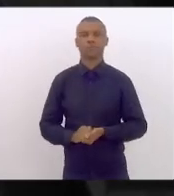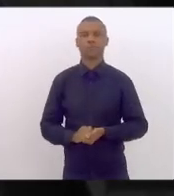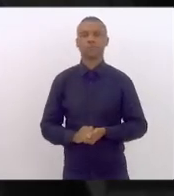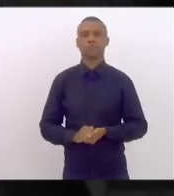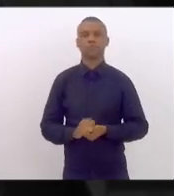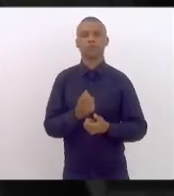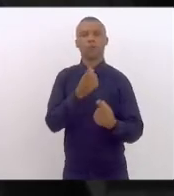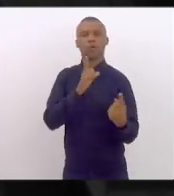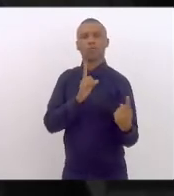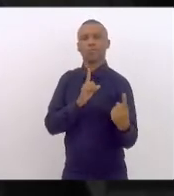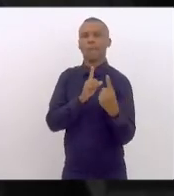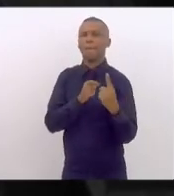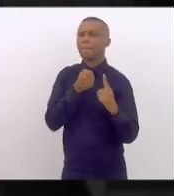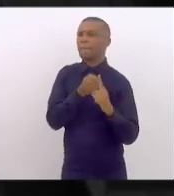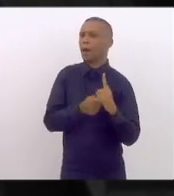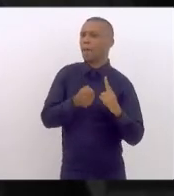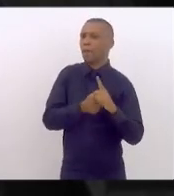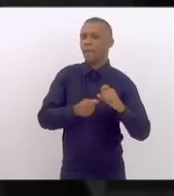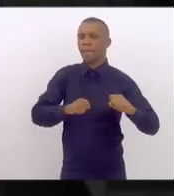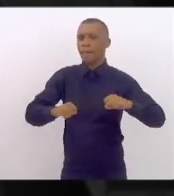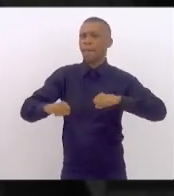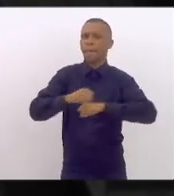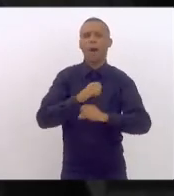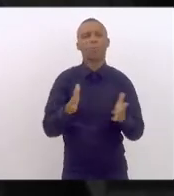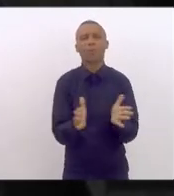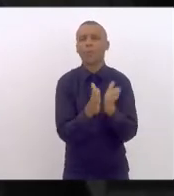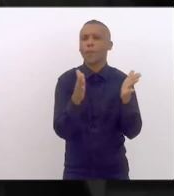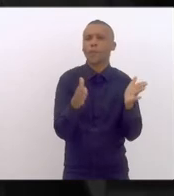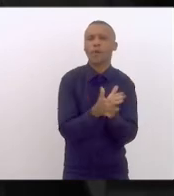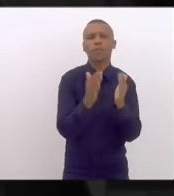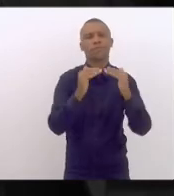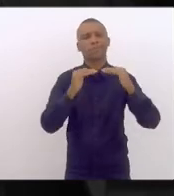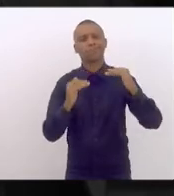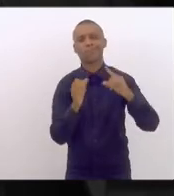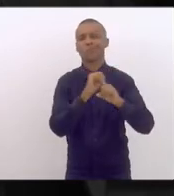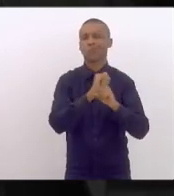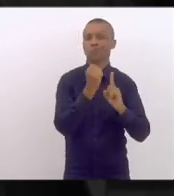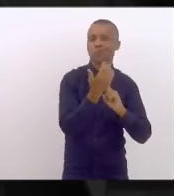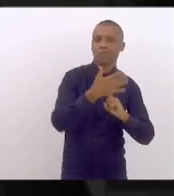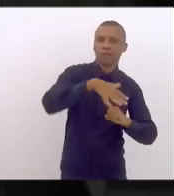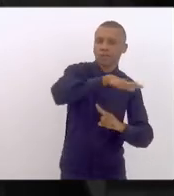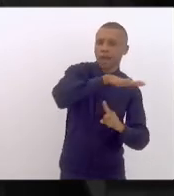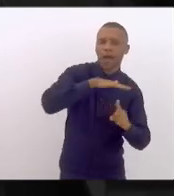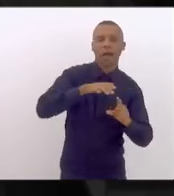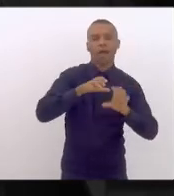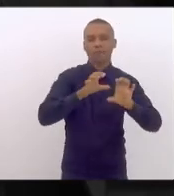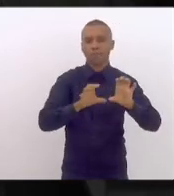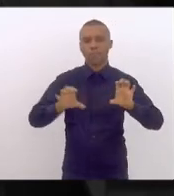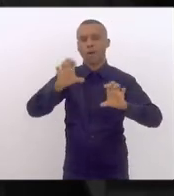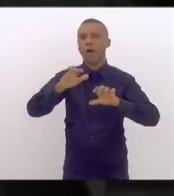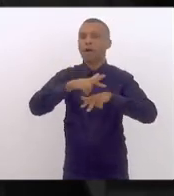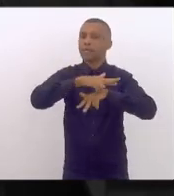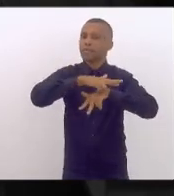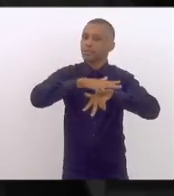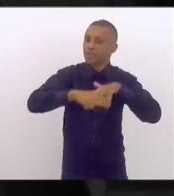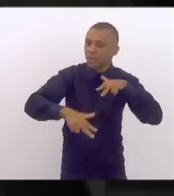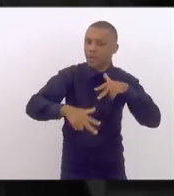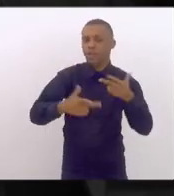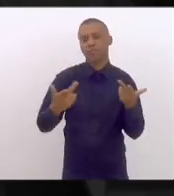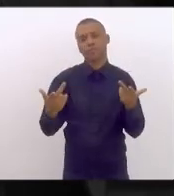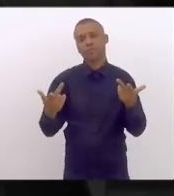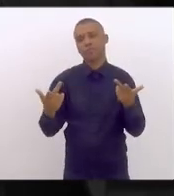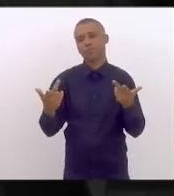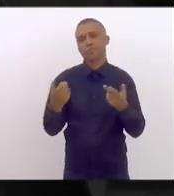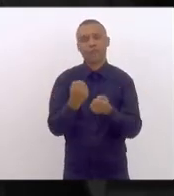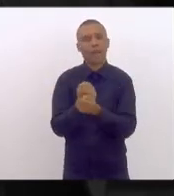o enfrentamento às desigualdades também quaisquer que sejam sociais regionais de gênero de orientação sexual